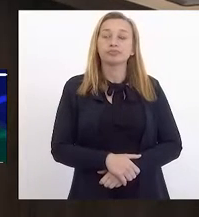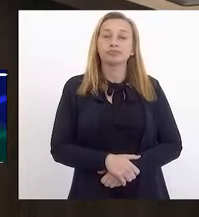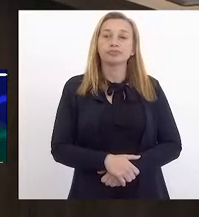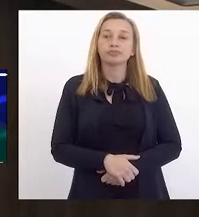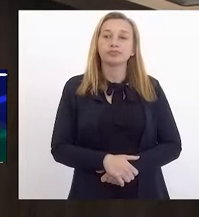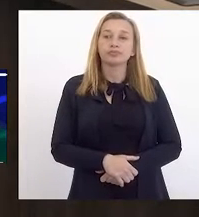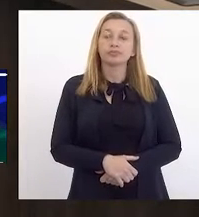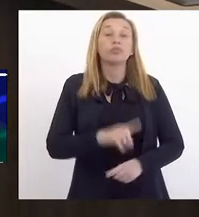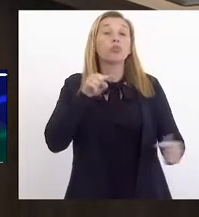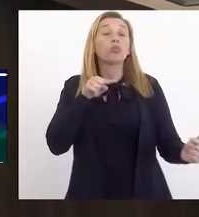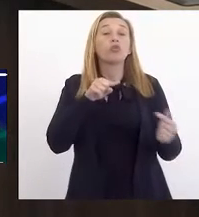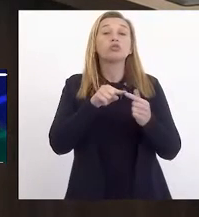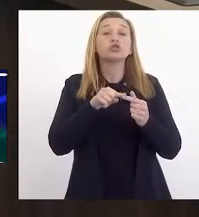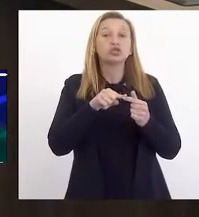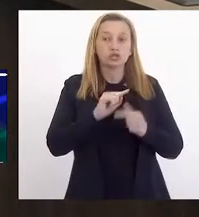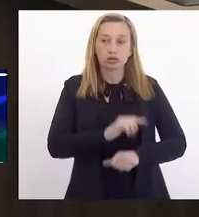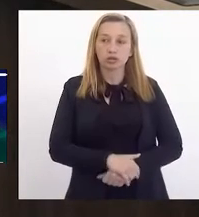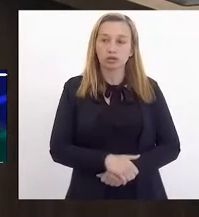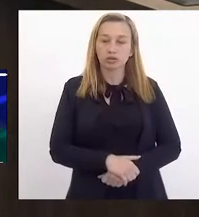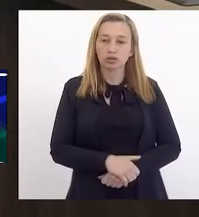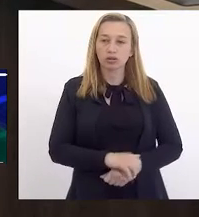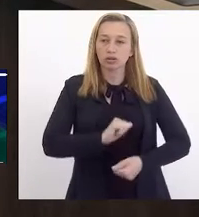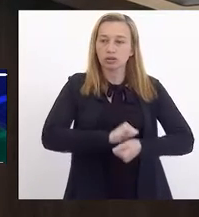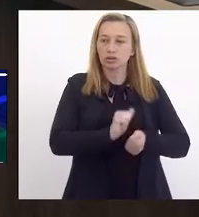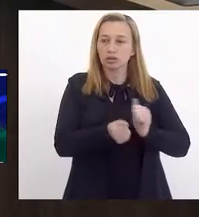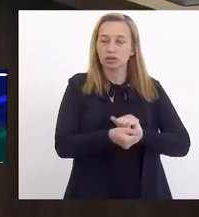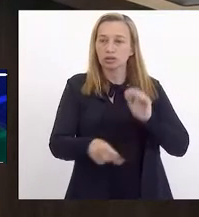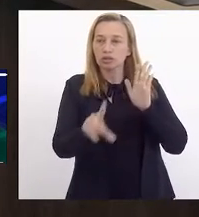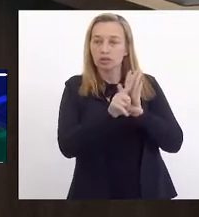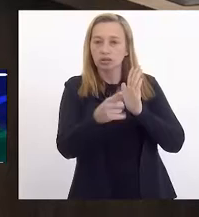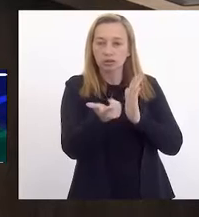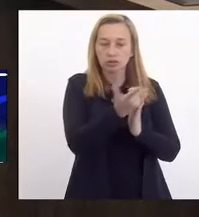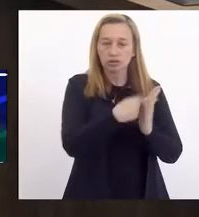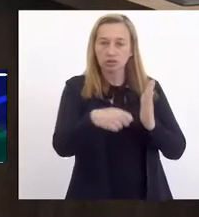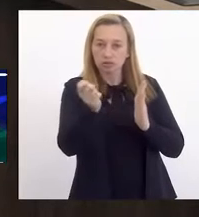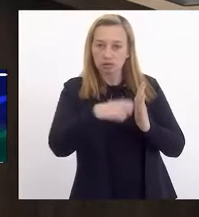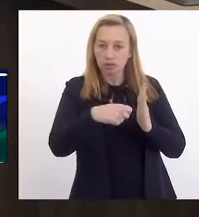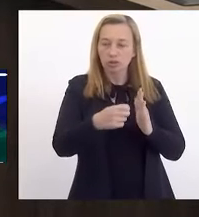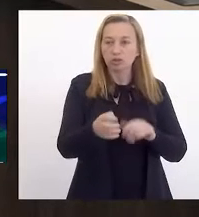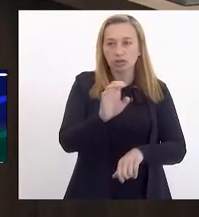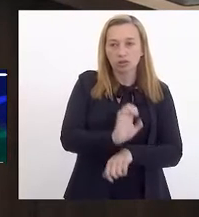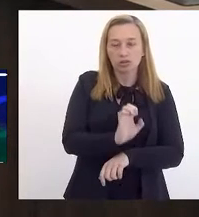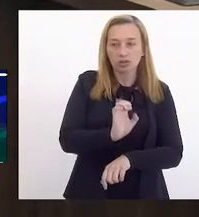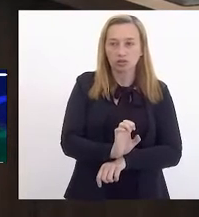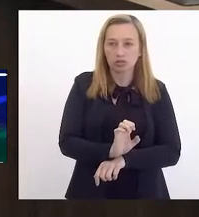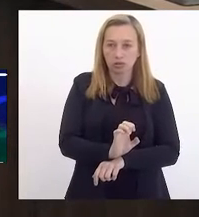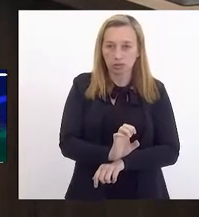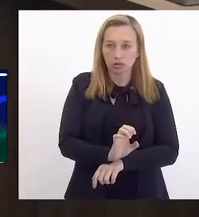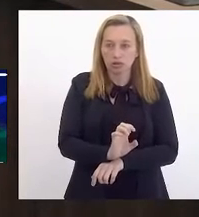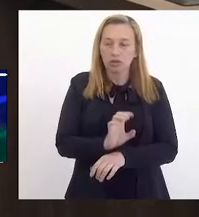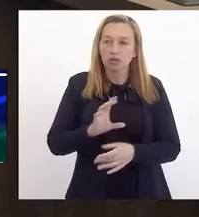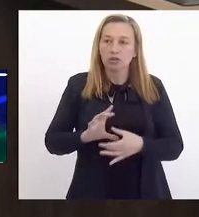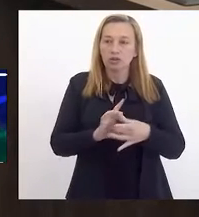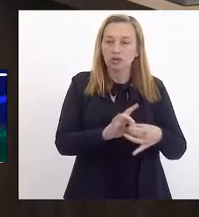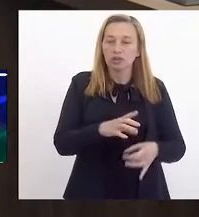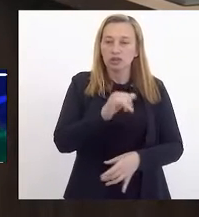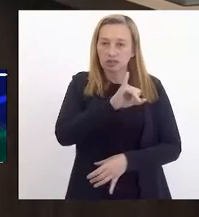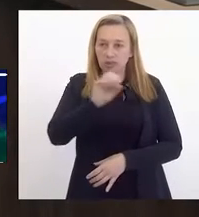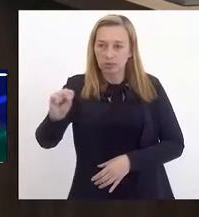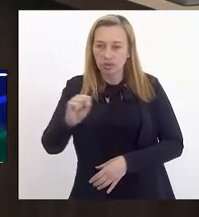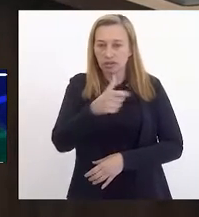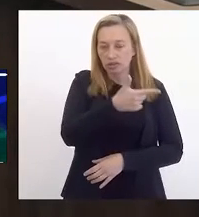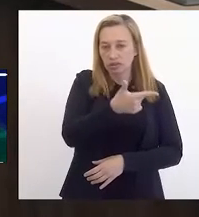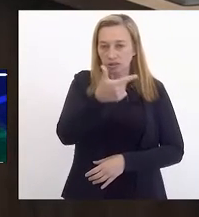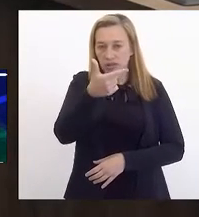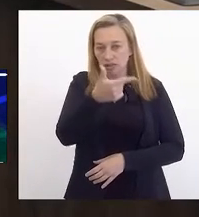medida tem como objetivo adequar a legislação tributária estadual ao disposto no convênio ICMS 106 de